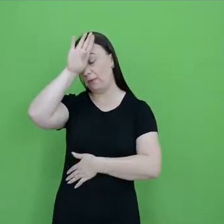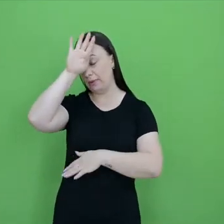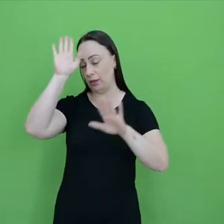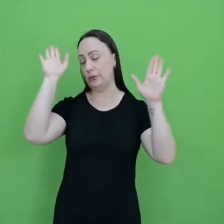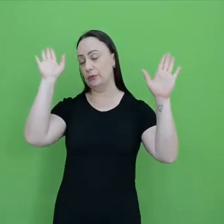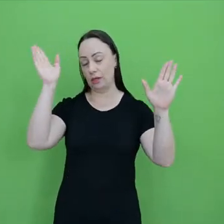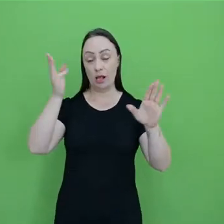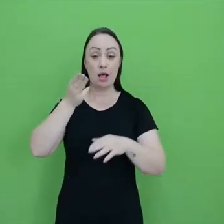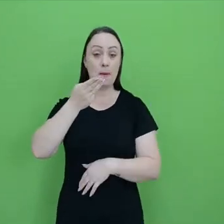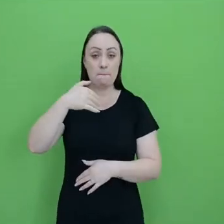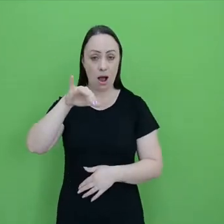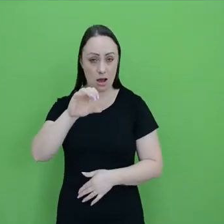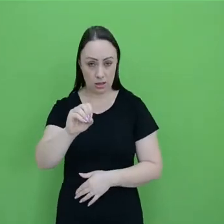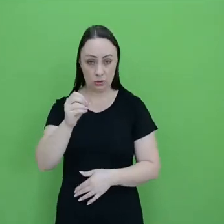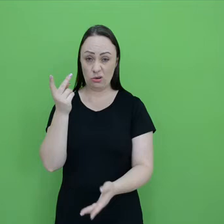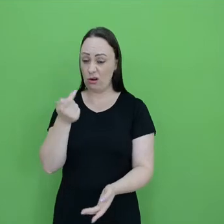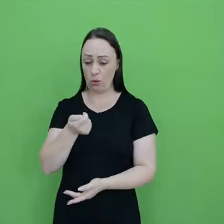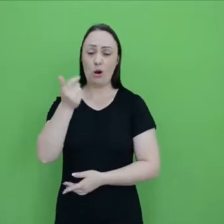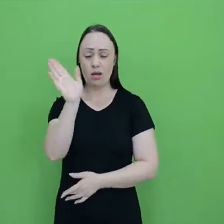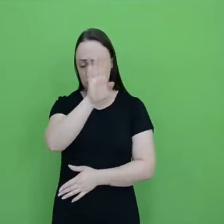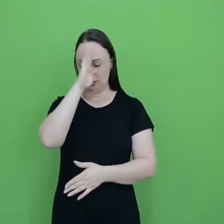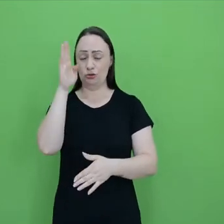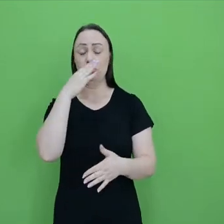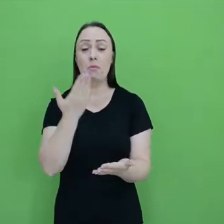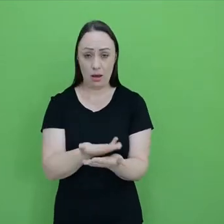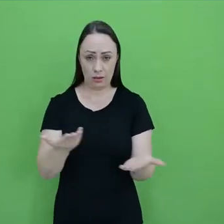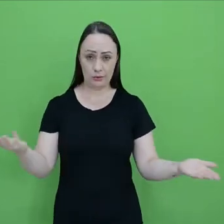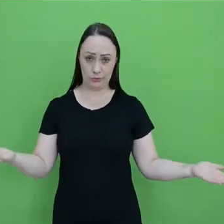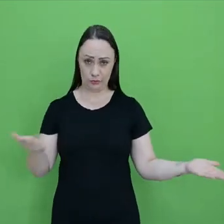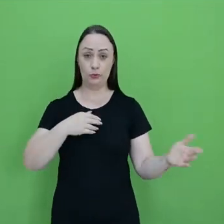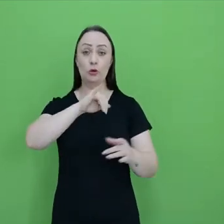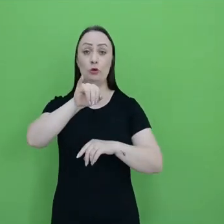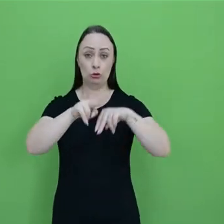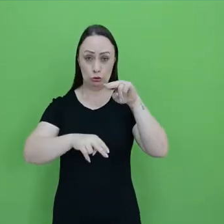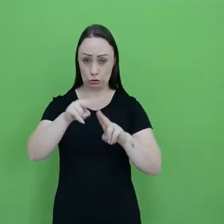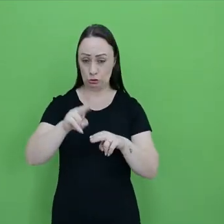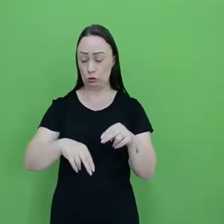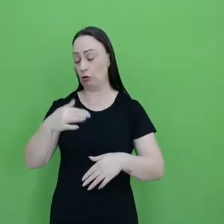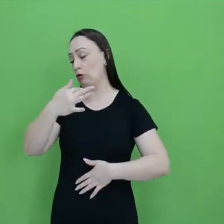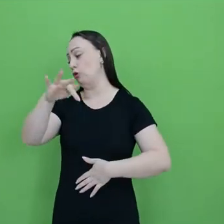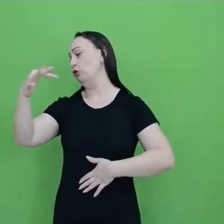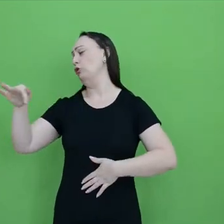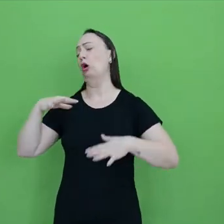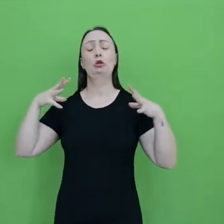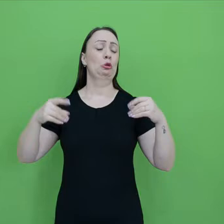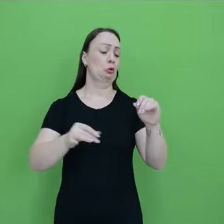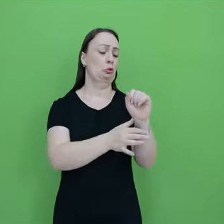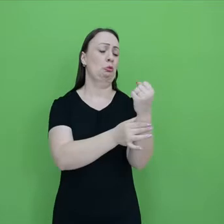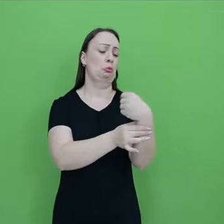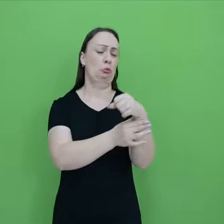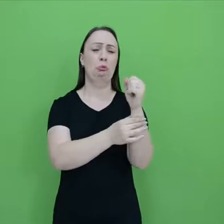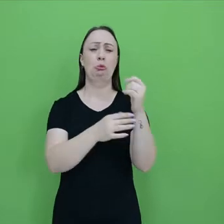deixa febril. Maio eu quase desmaio. Junho me dói até